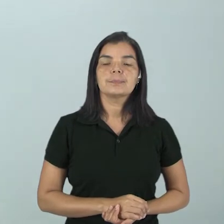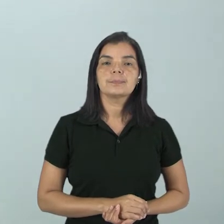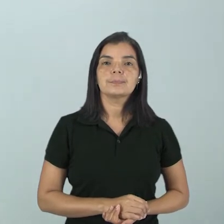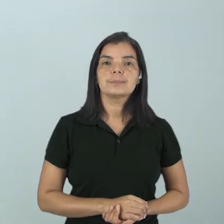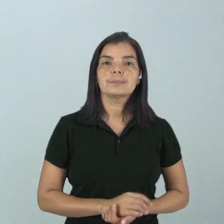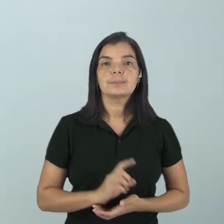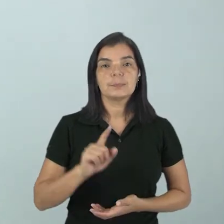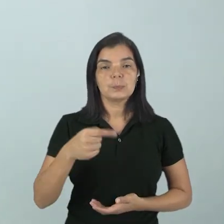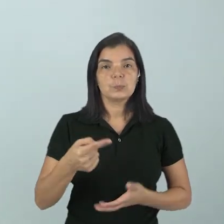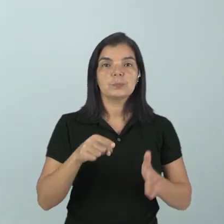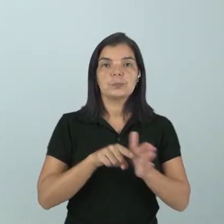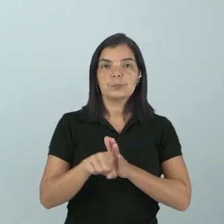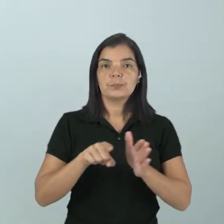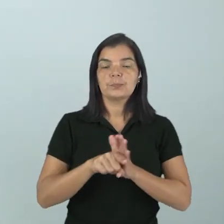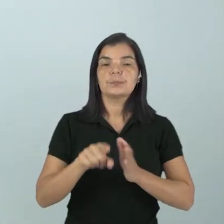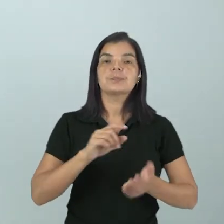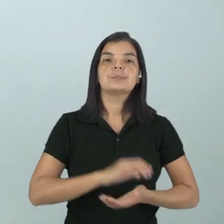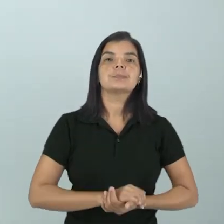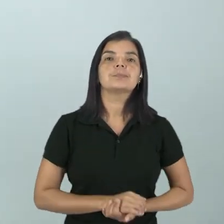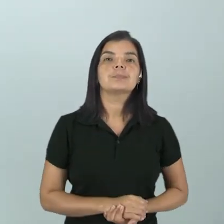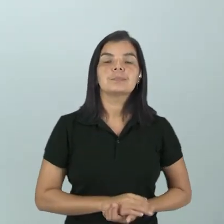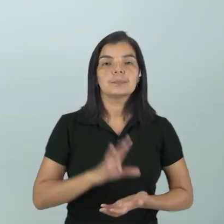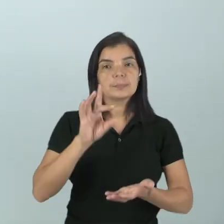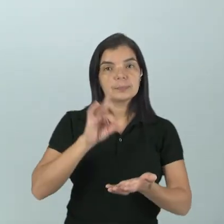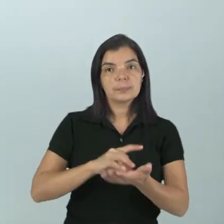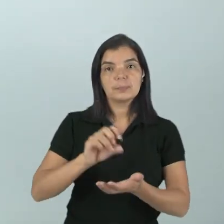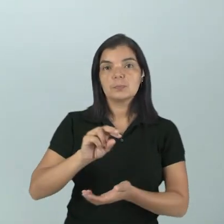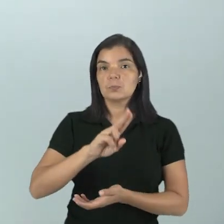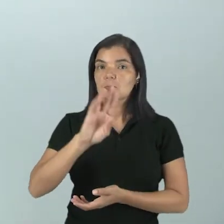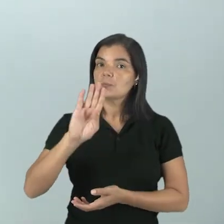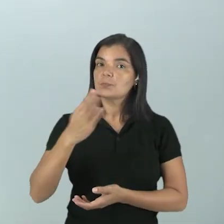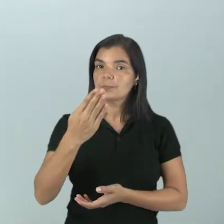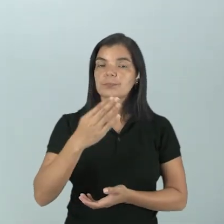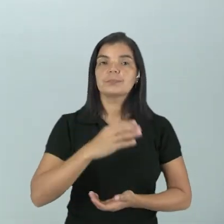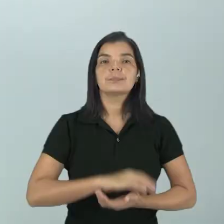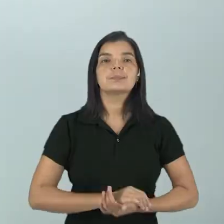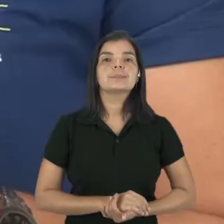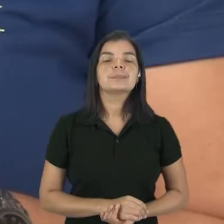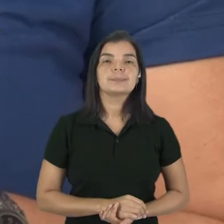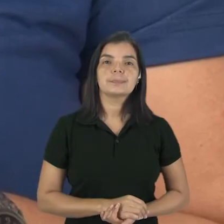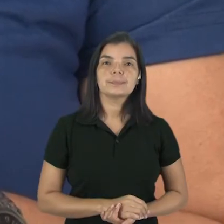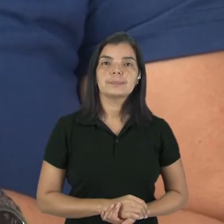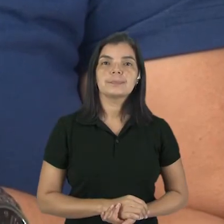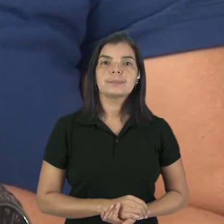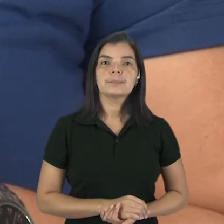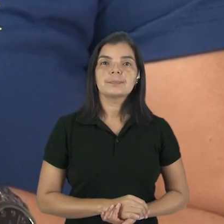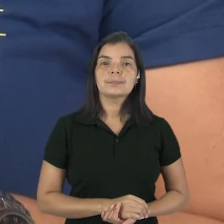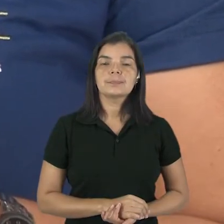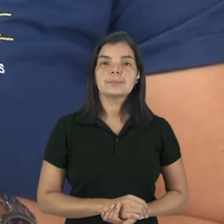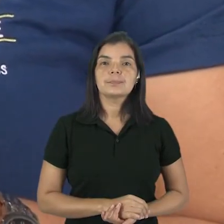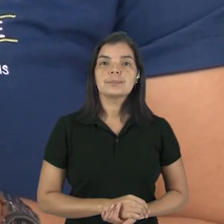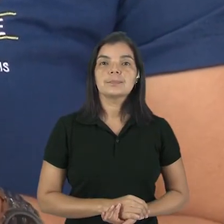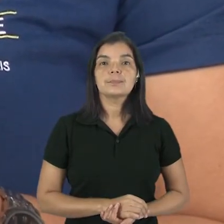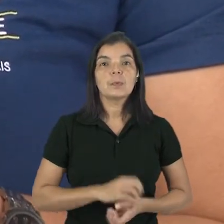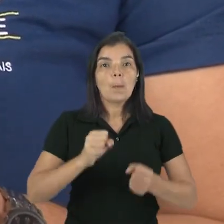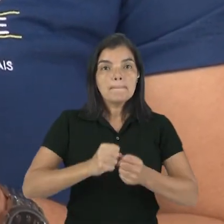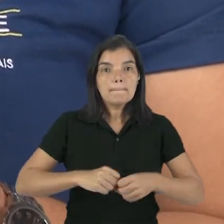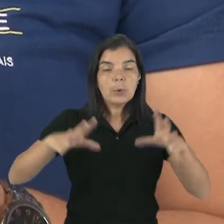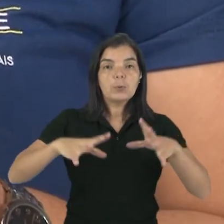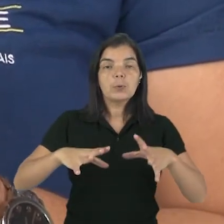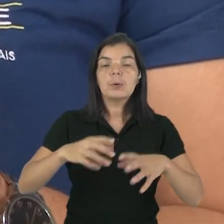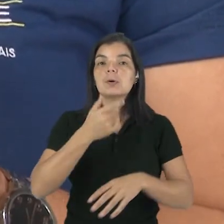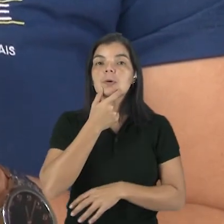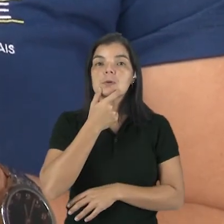Vamos para mais uma. Vocês vão dizer se é verdadeira ou falsa. Se for verdadeira, sim. Se for falsa, não. Vamos lá? Big Bang em